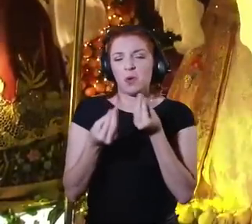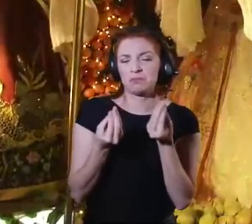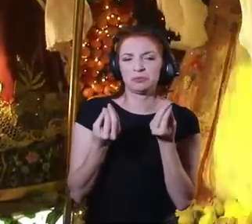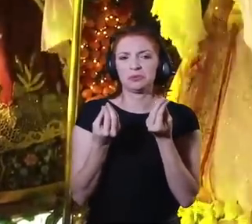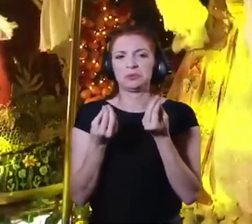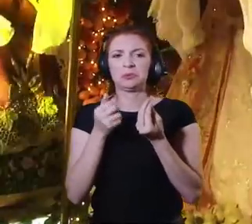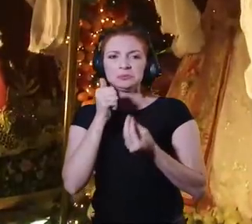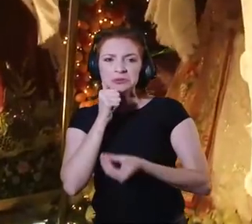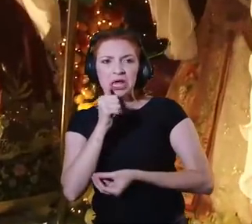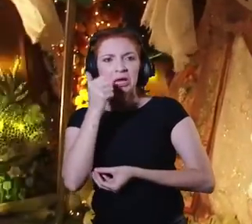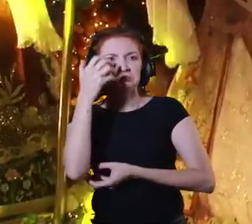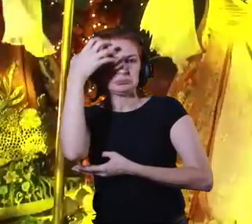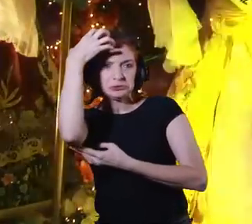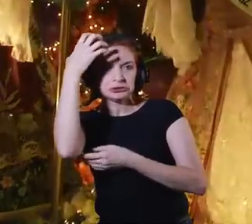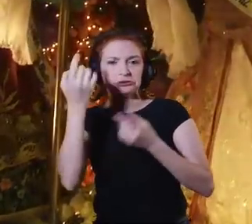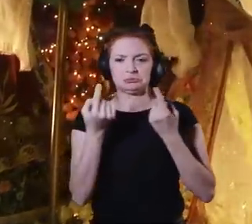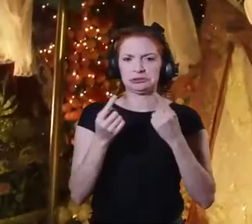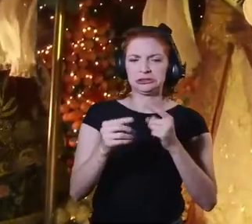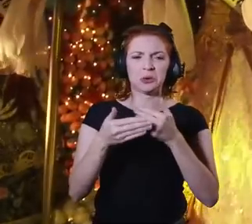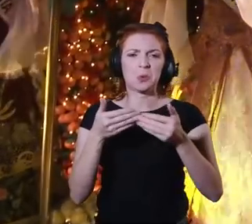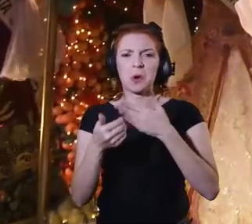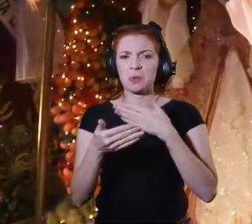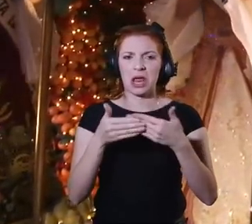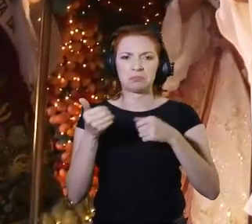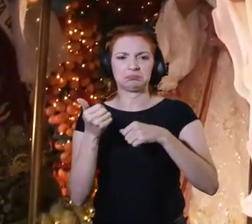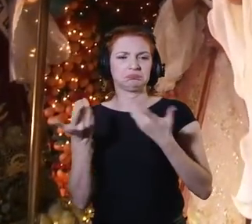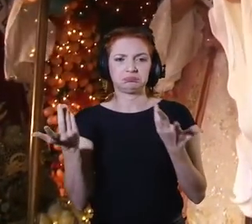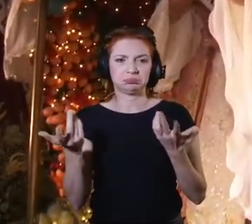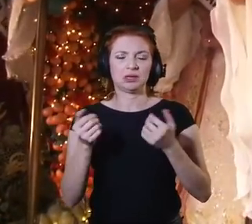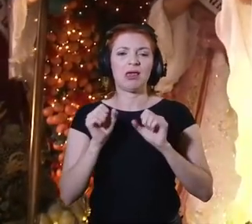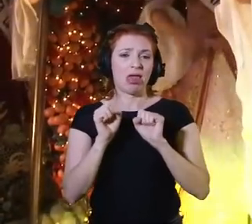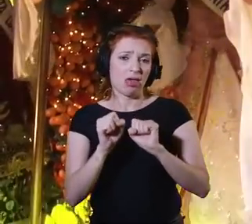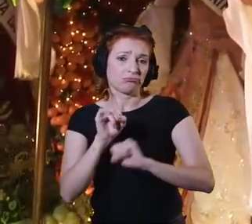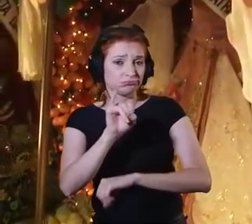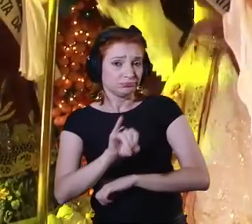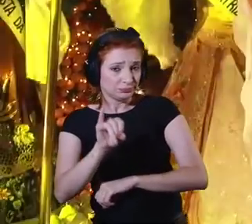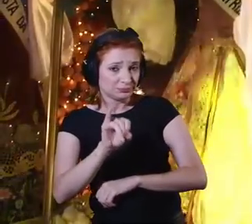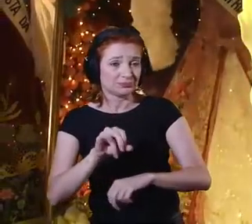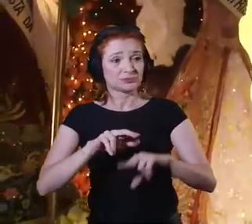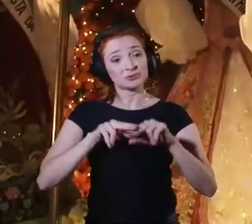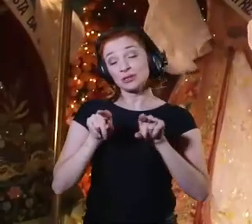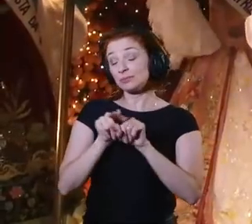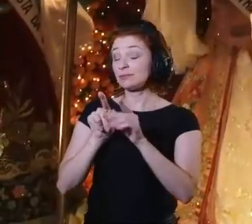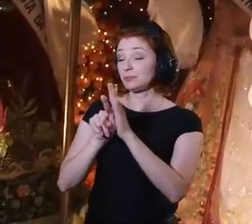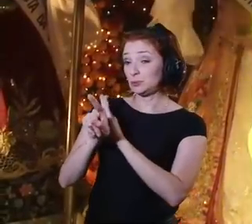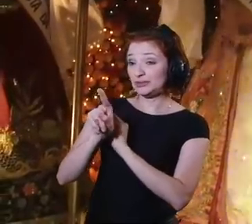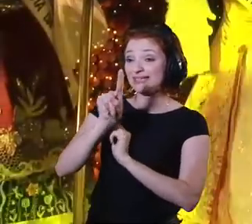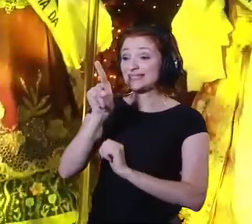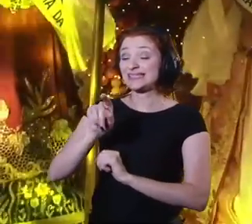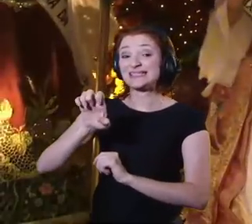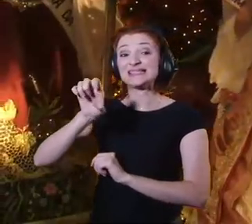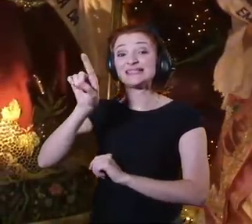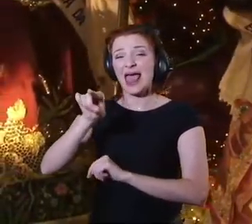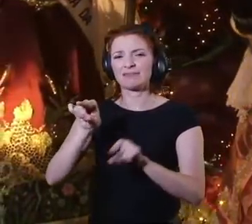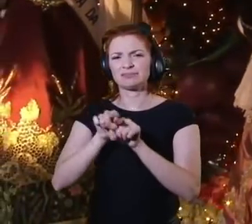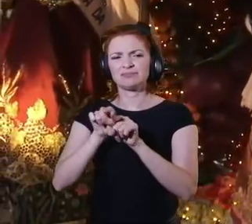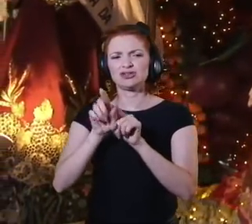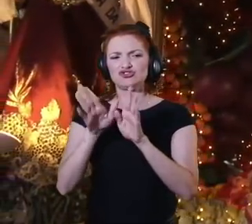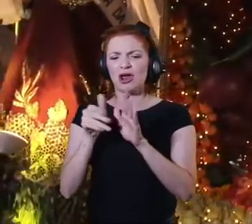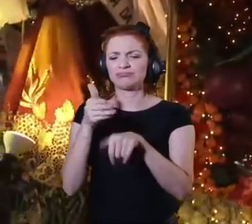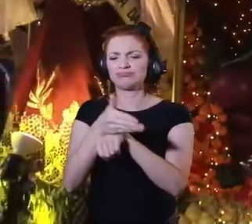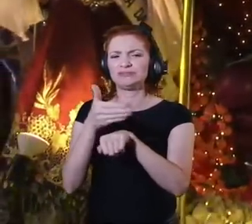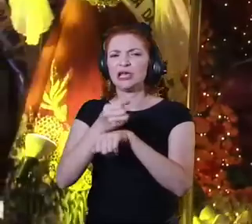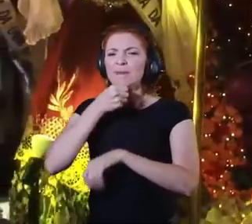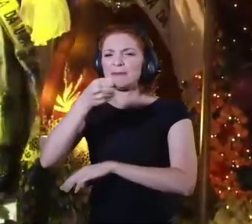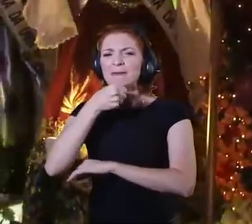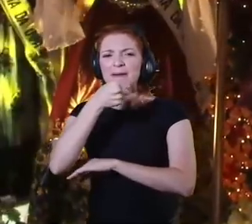como princesa ou como rainha. Perguntar para o Zé também, Thales, porque o Zé participou também de várias entrevistas